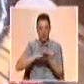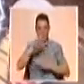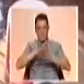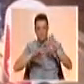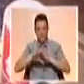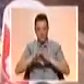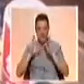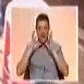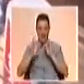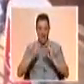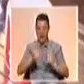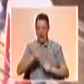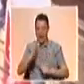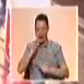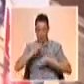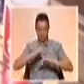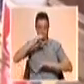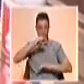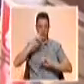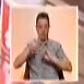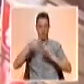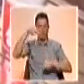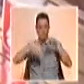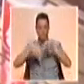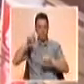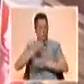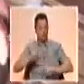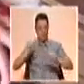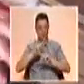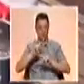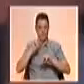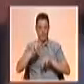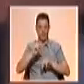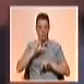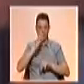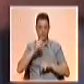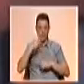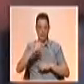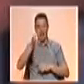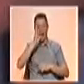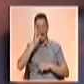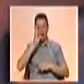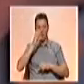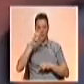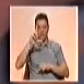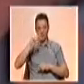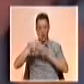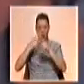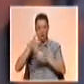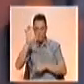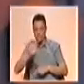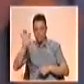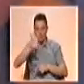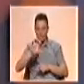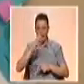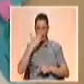faça-o com um lava-louça cheio de água, em vez de água corrente. Para além de um consumo doméstico de água sustentável, também há outra forma de